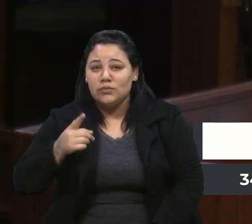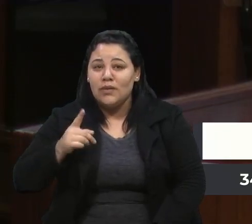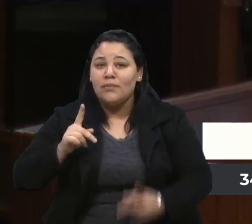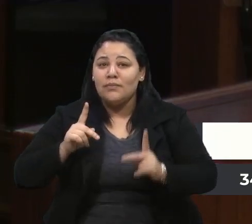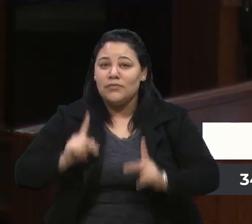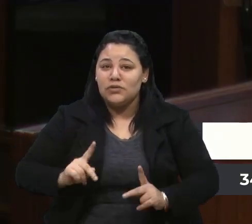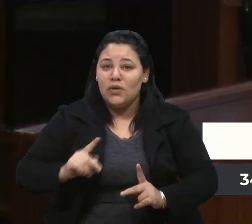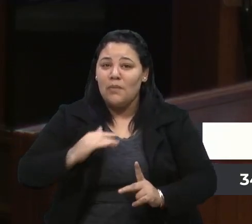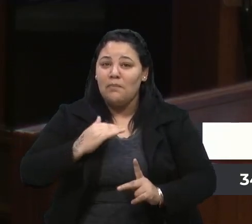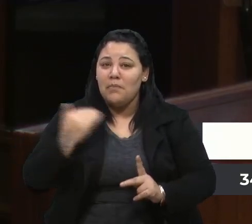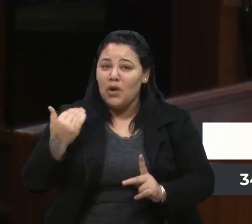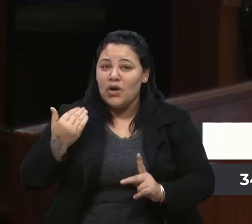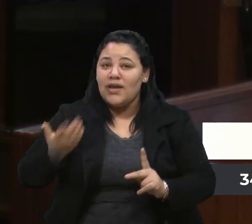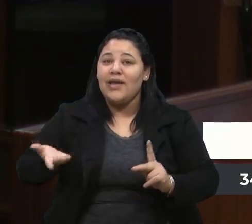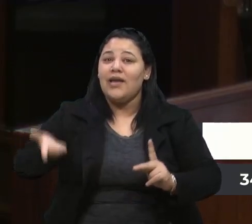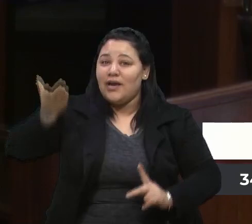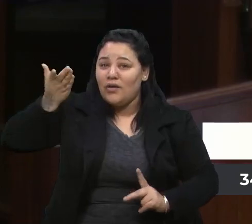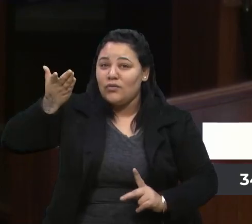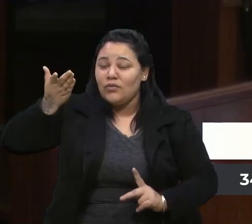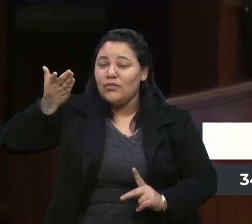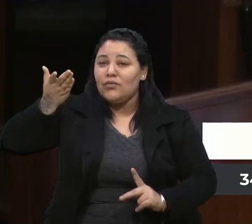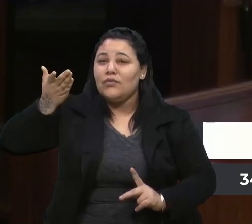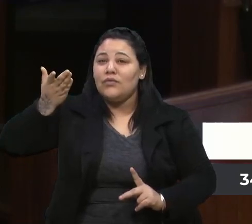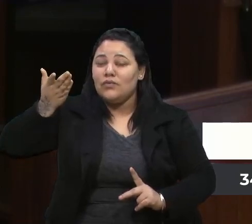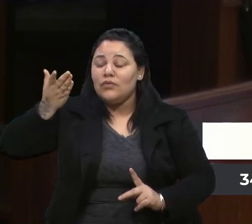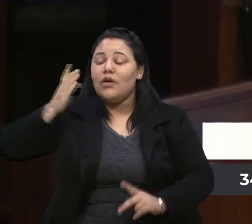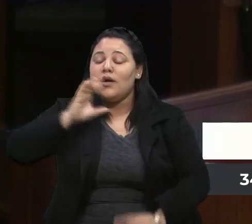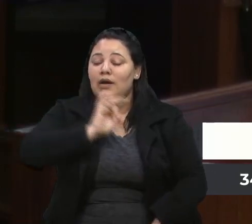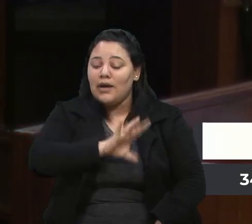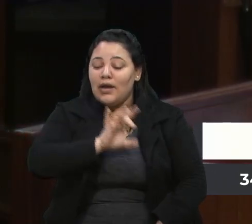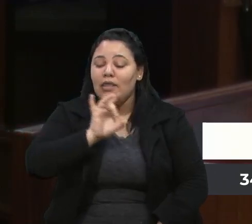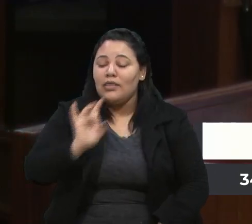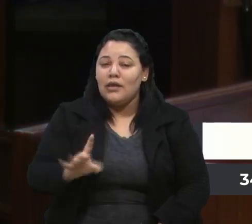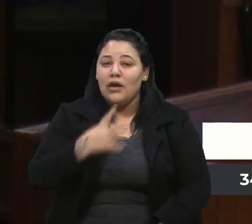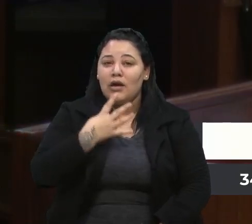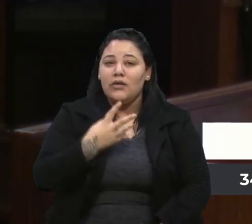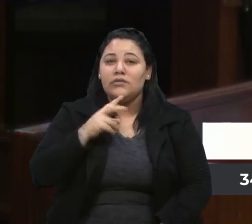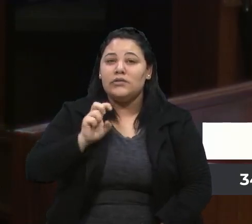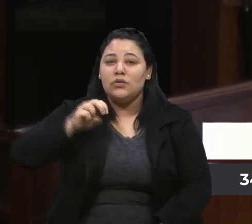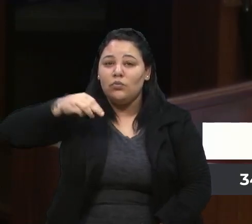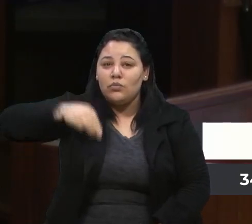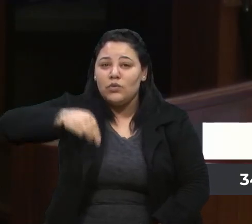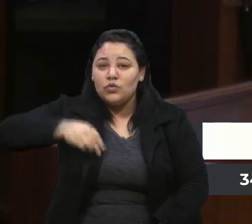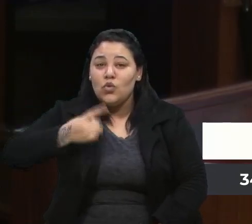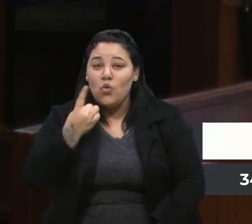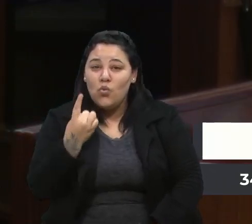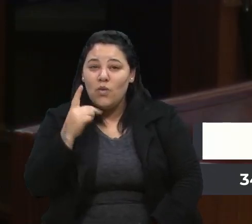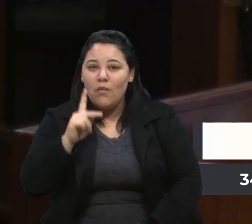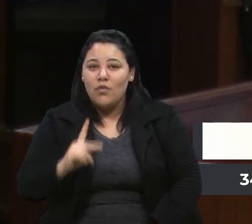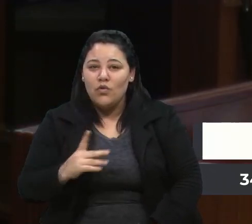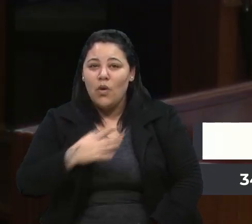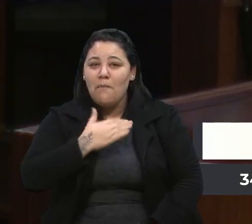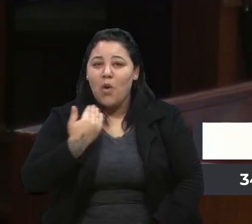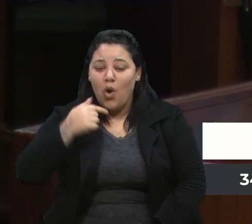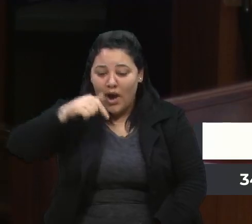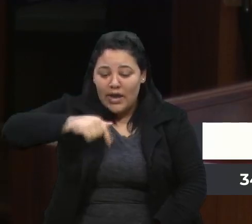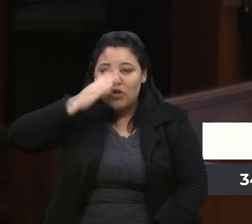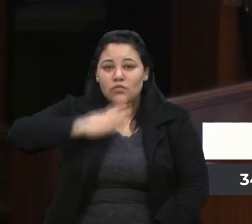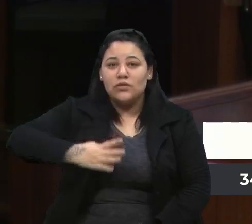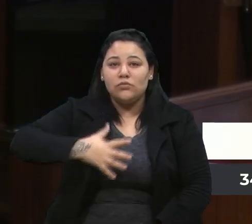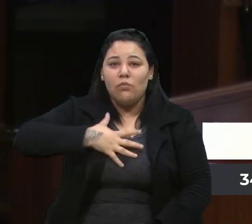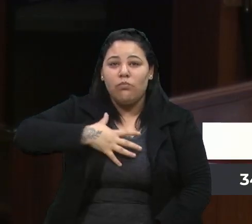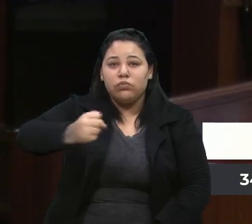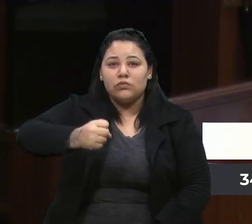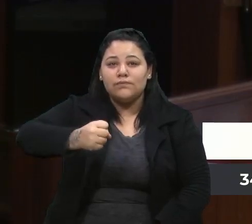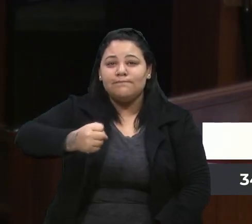alto, né? Cada 45 minutos, uma pessoa morre de suicídio no Brasil. Então, é muito alto, né?